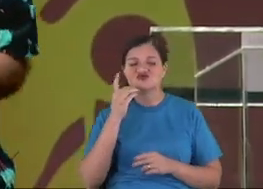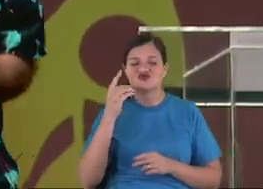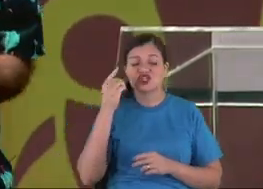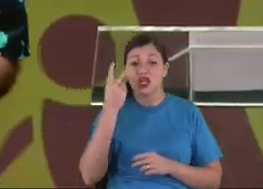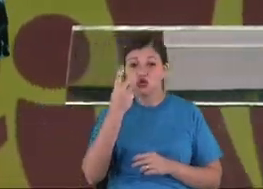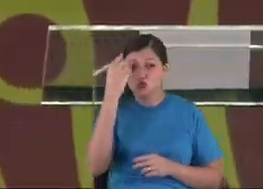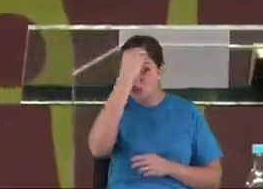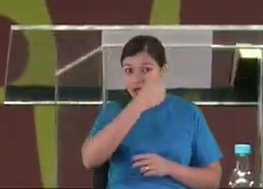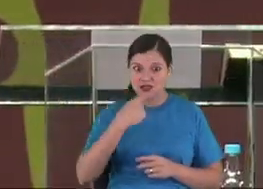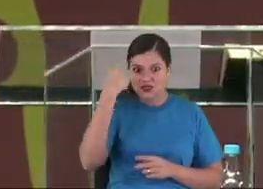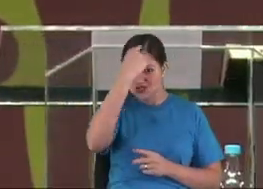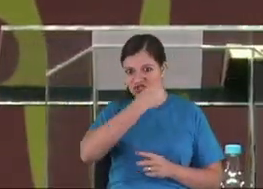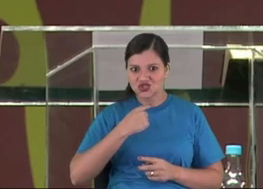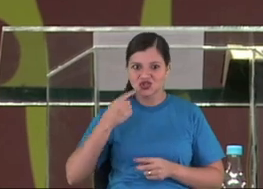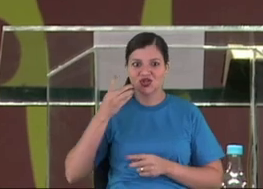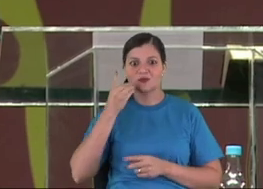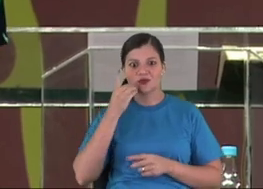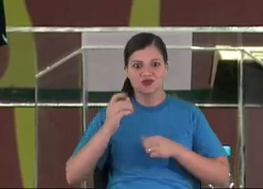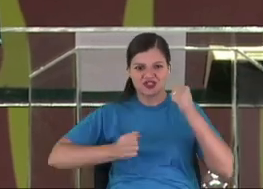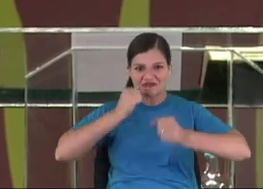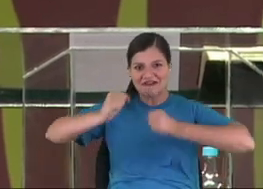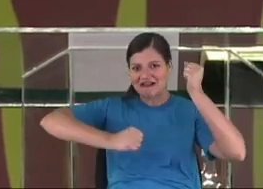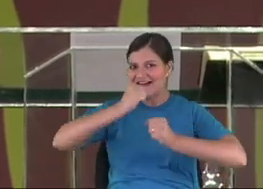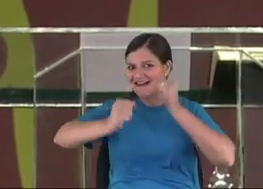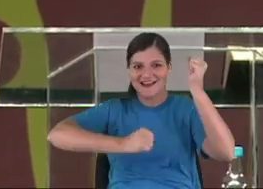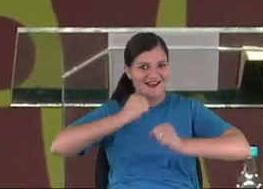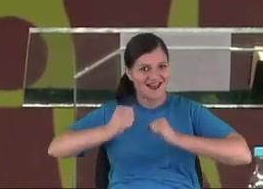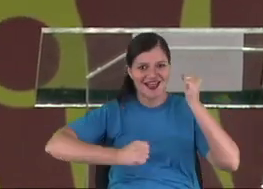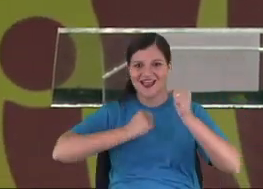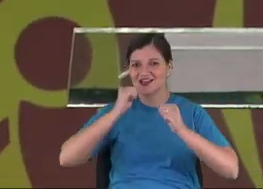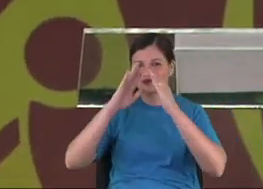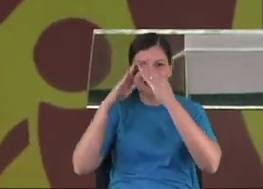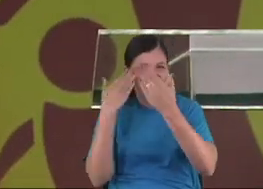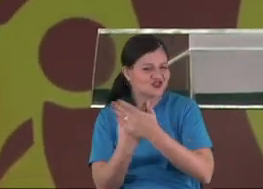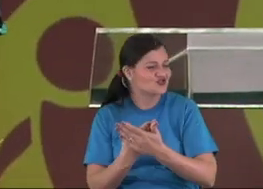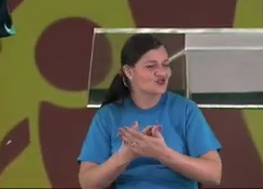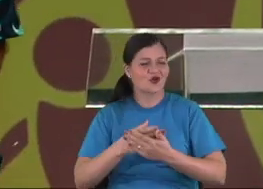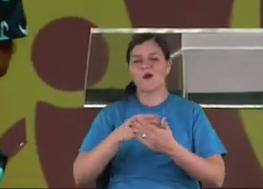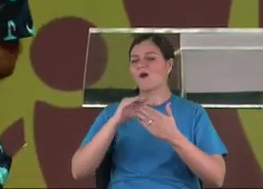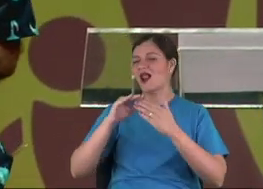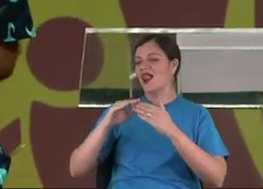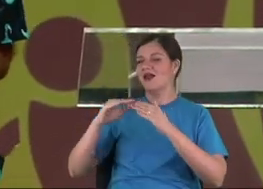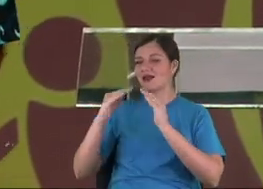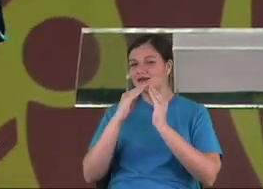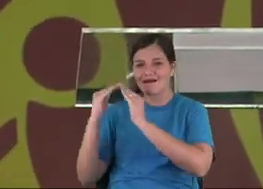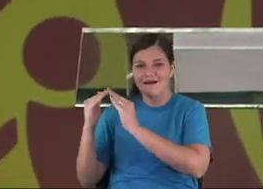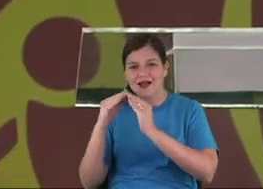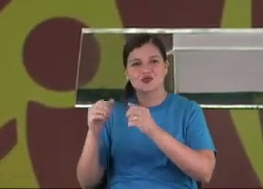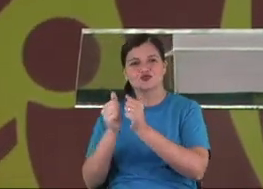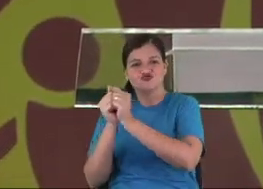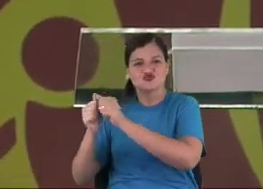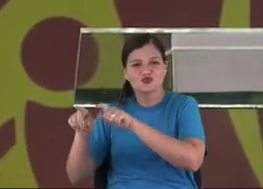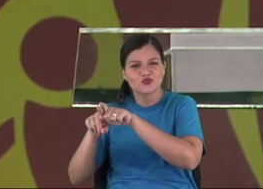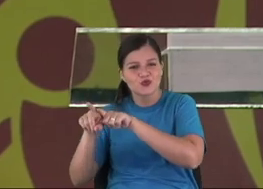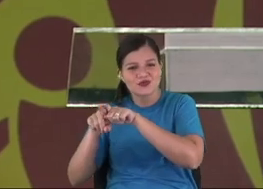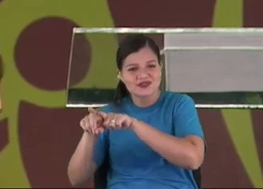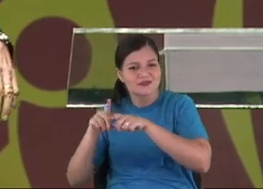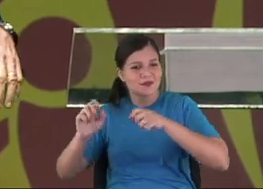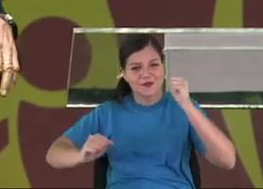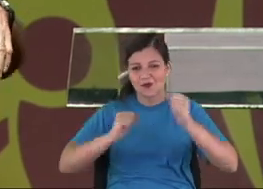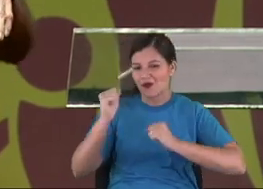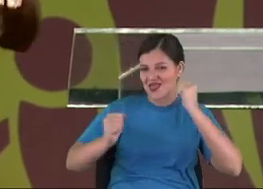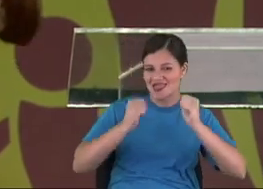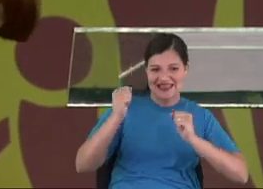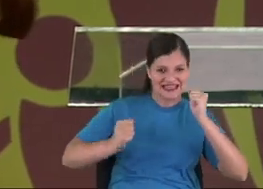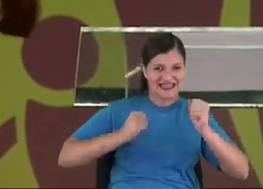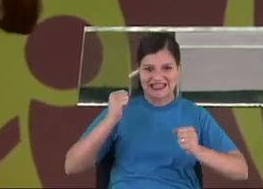amigos, correndo os irmãos, correndo no colégio, correndo em cima de muros no colégio, correndo até a hora de bater a campa, a gente corria, ficava